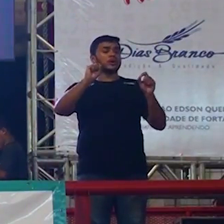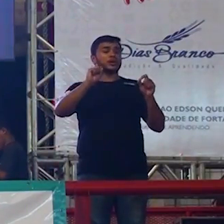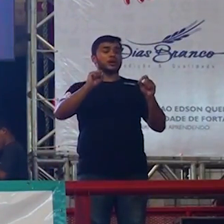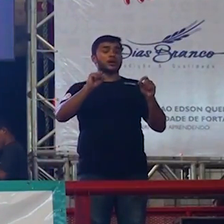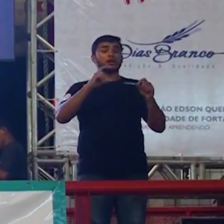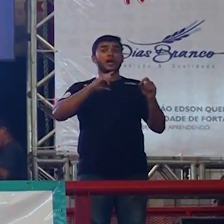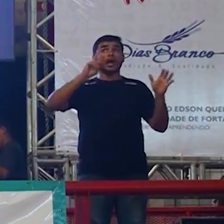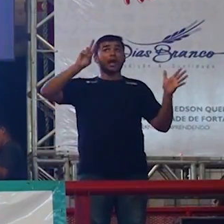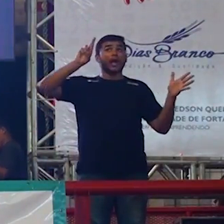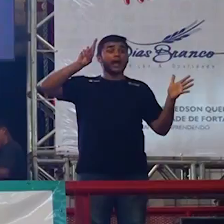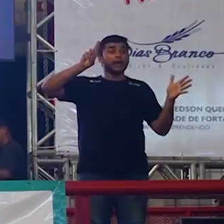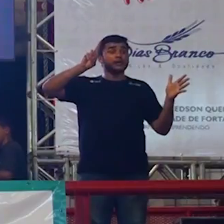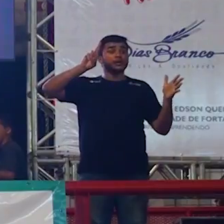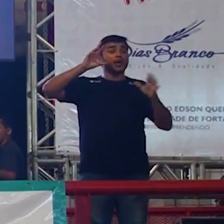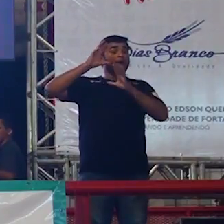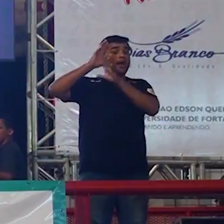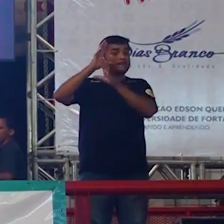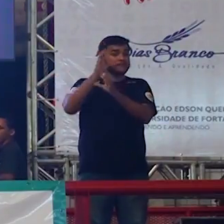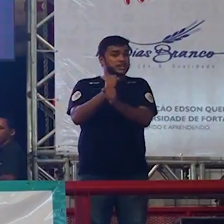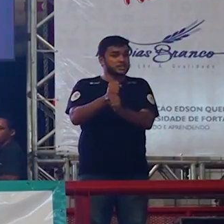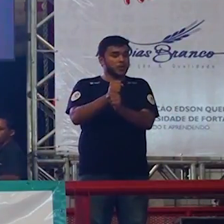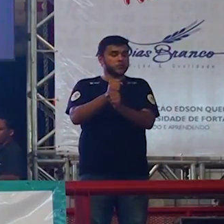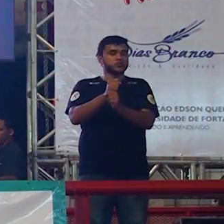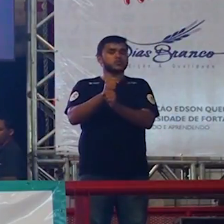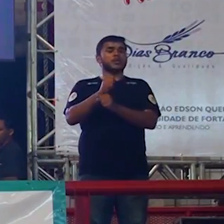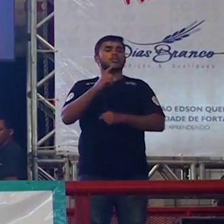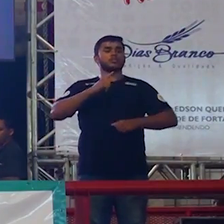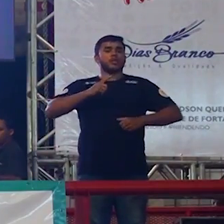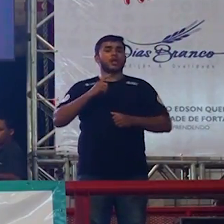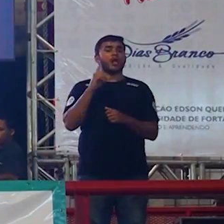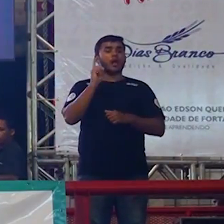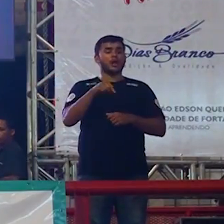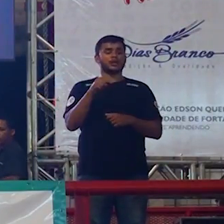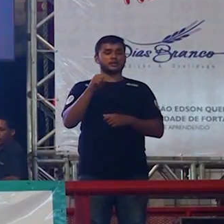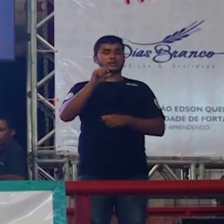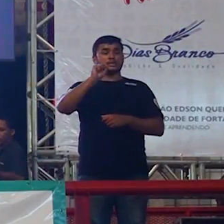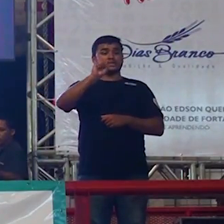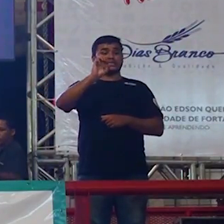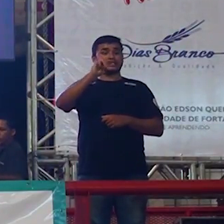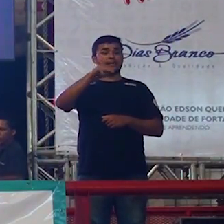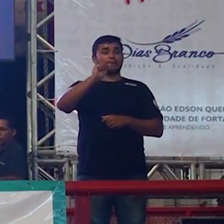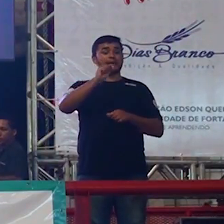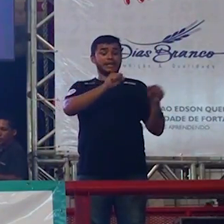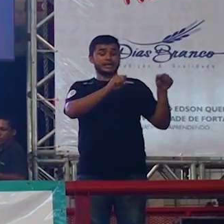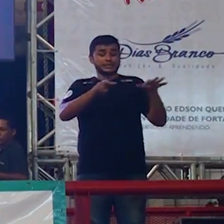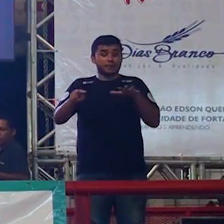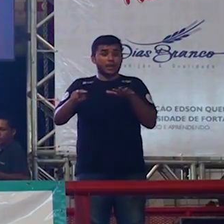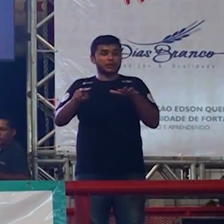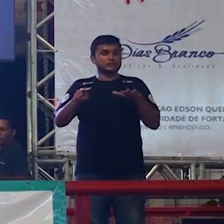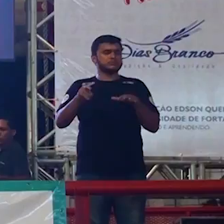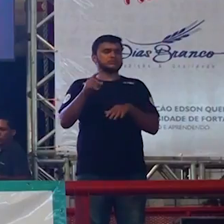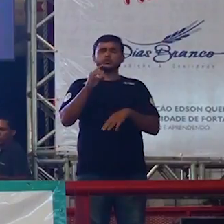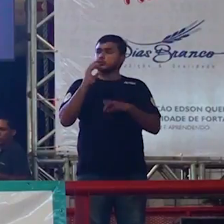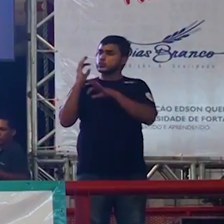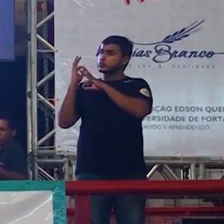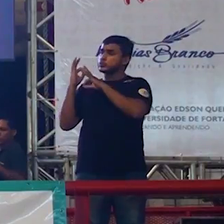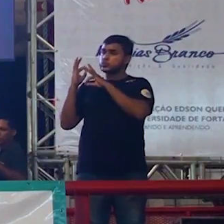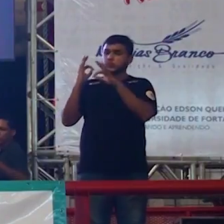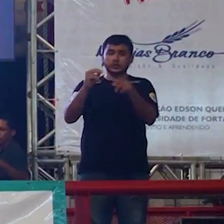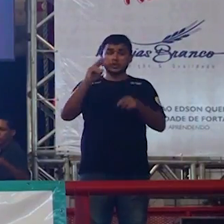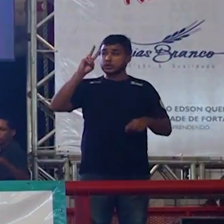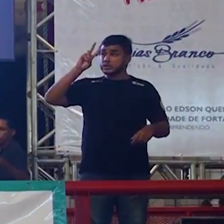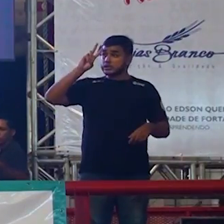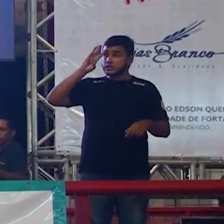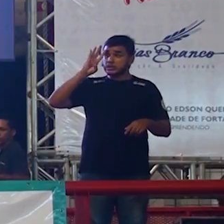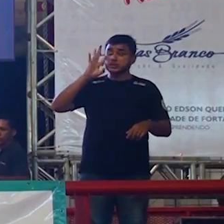Revisão semanal. Ó. Você pode tirar 2 horas na segunda-feira para estudar tudo que você